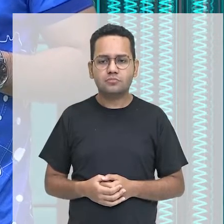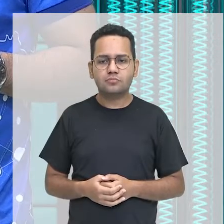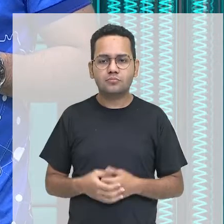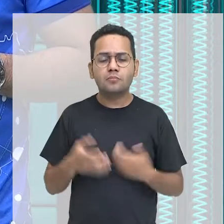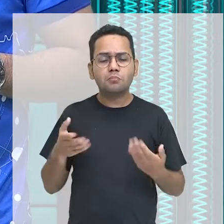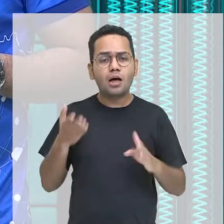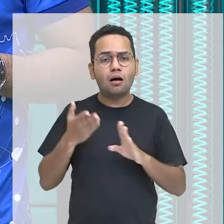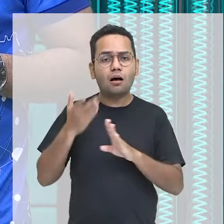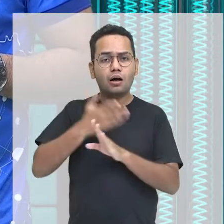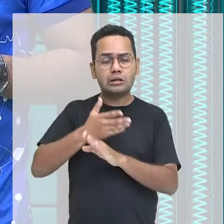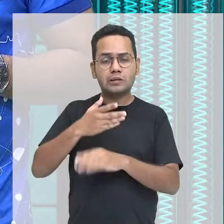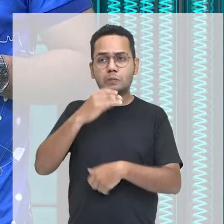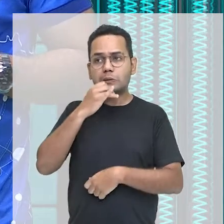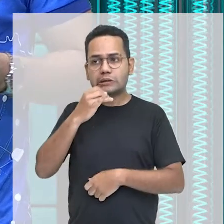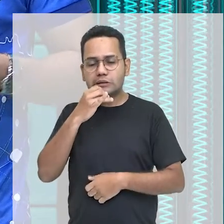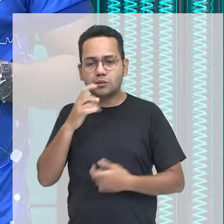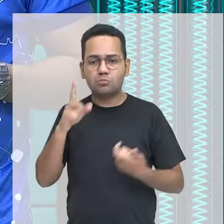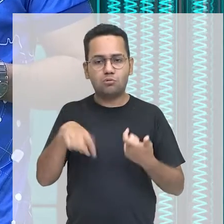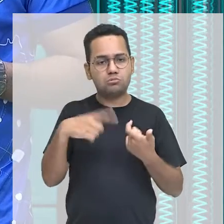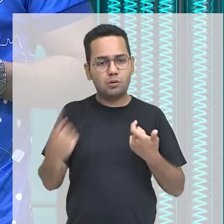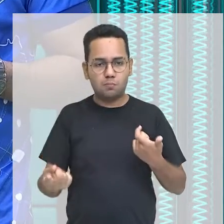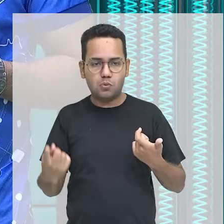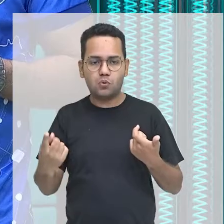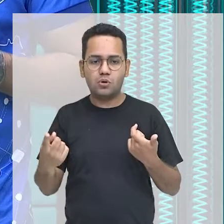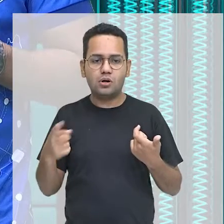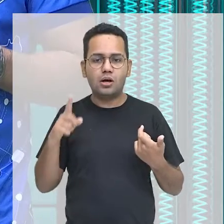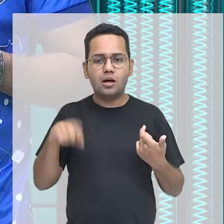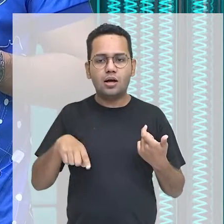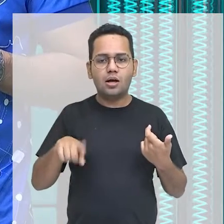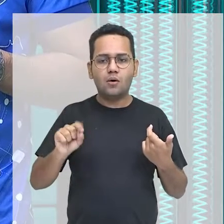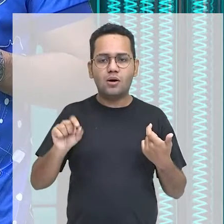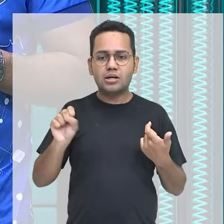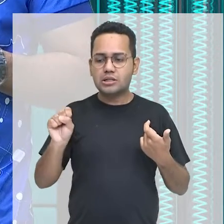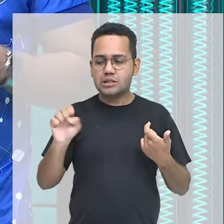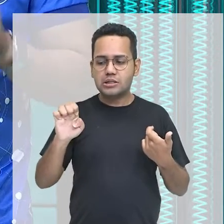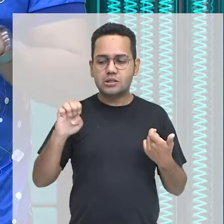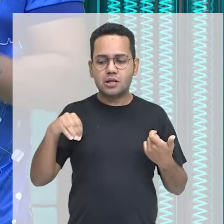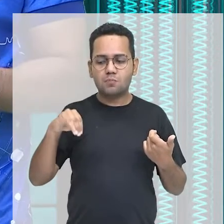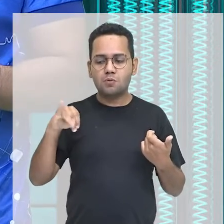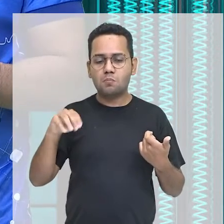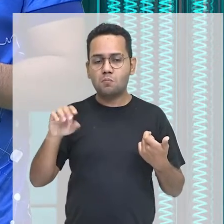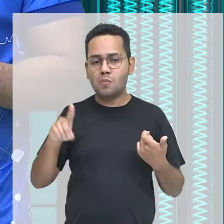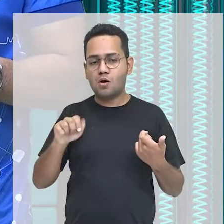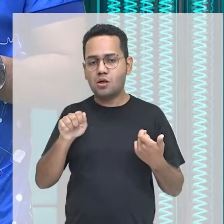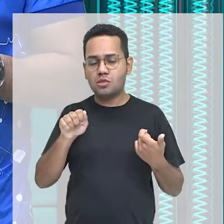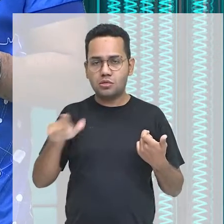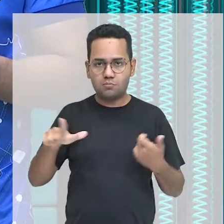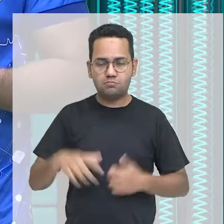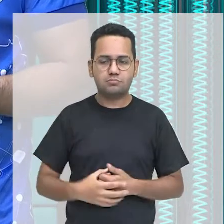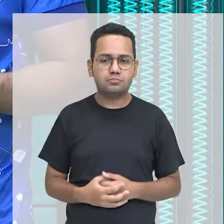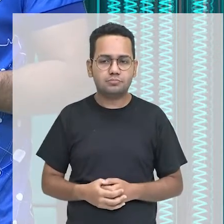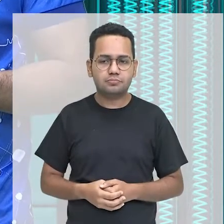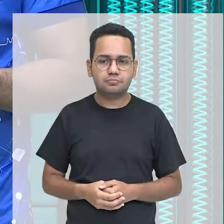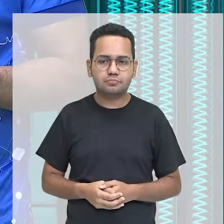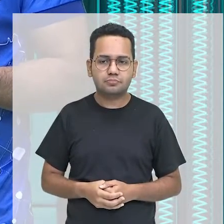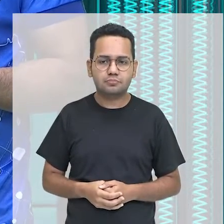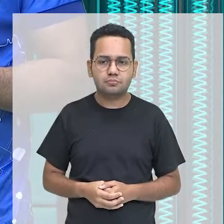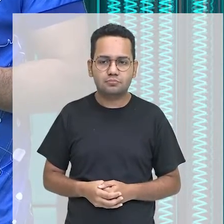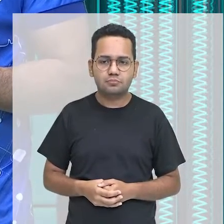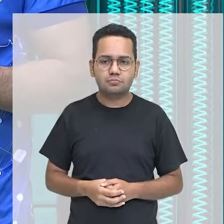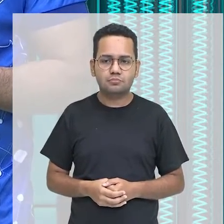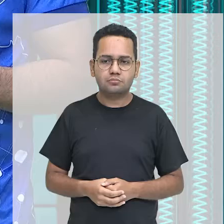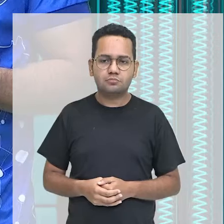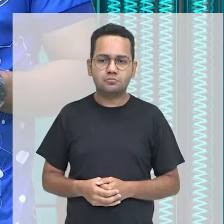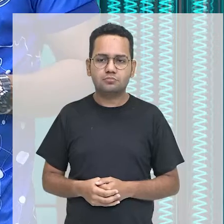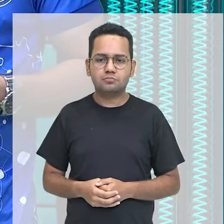da preposição to depois dele, trata-se de um verbo semimodal. Mas que dentro do contexto que nós estamos trabalhando, eles